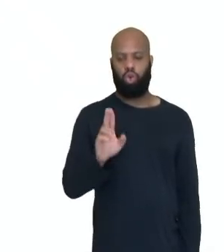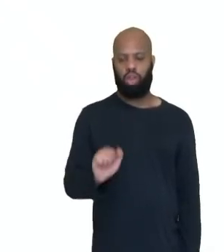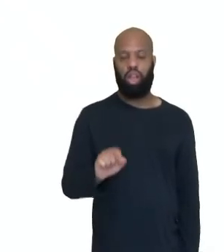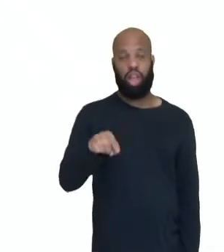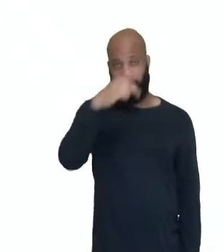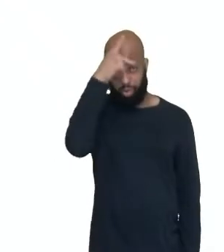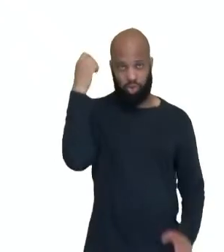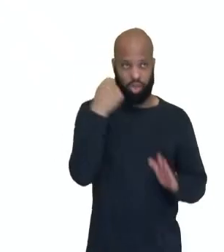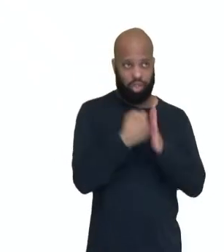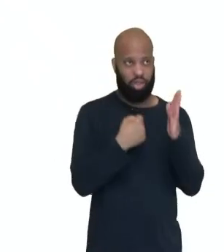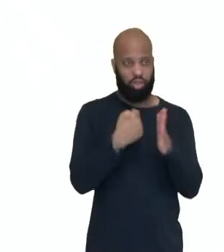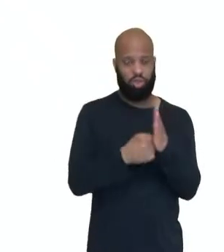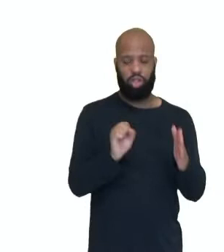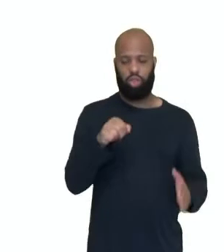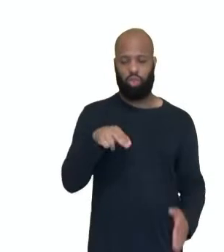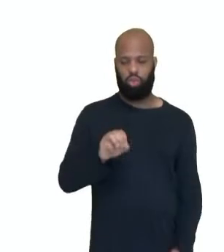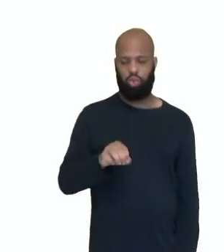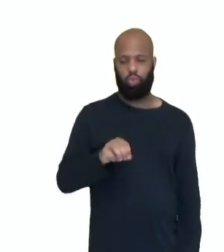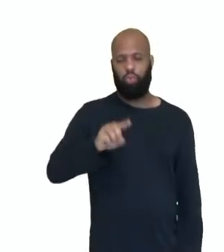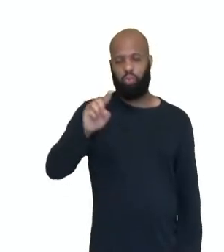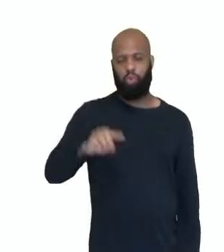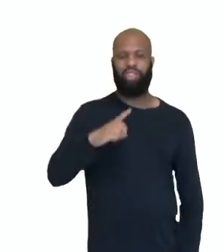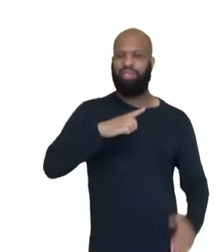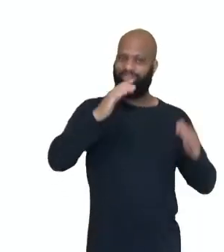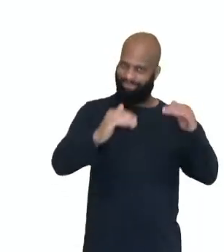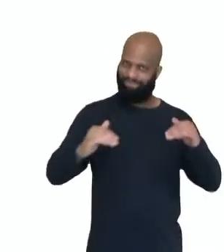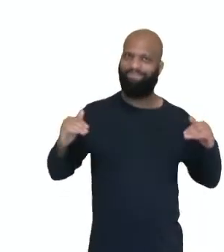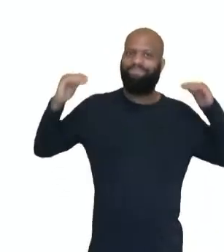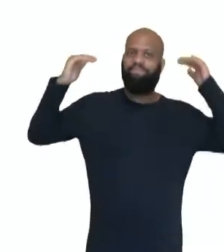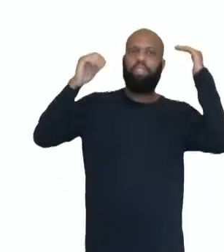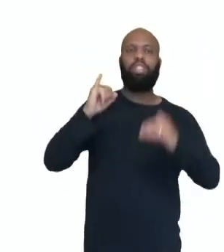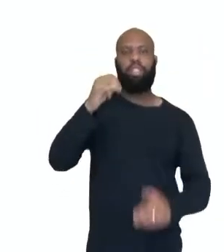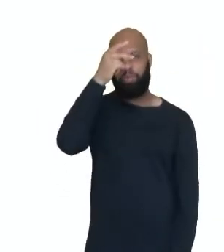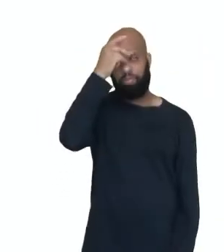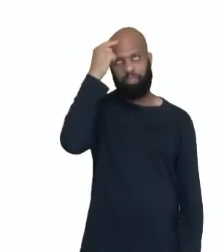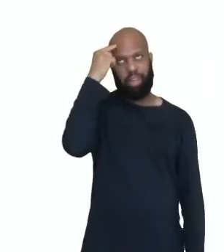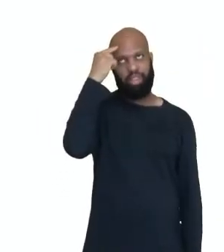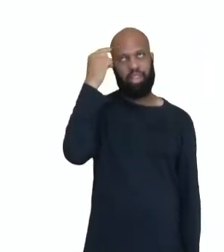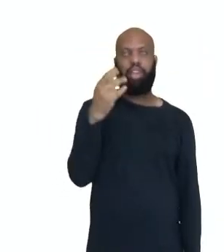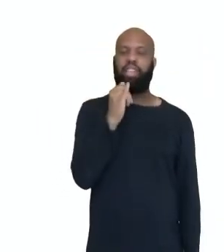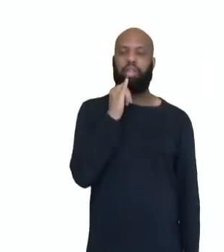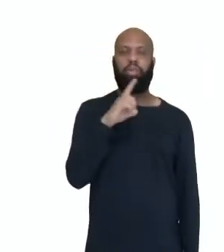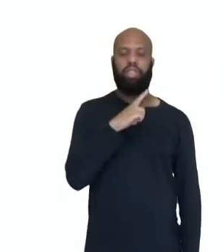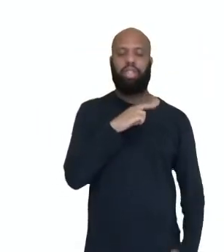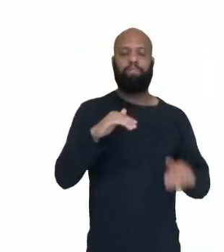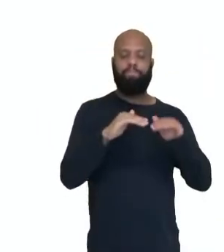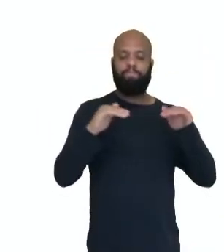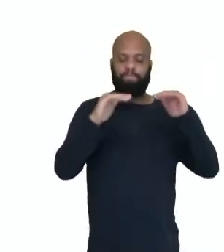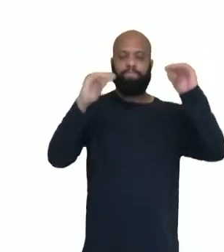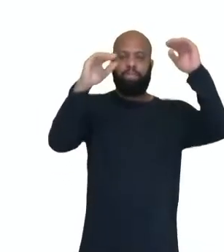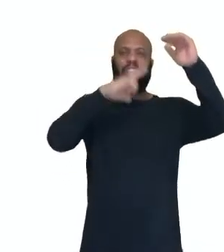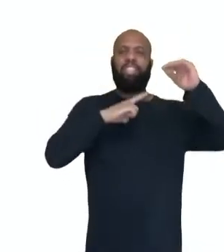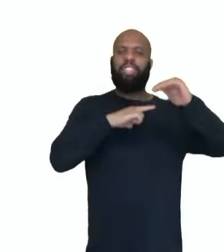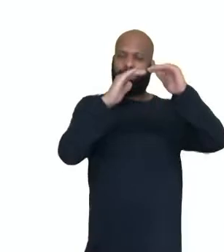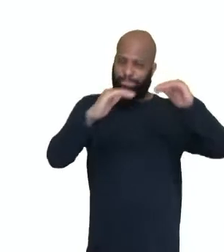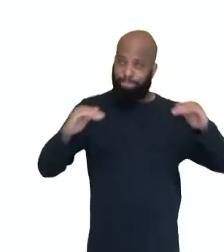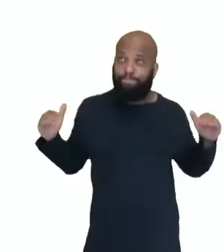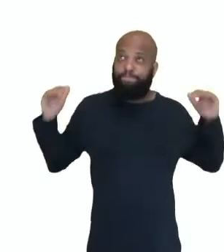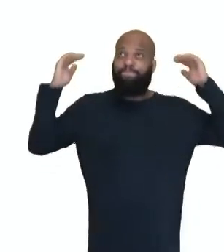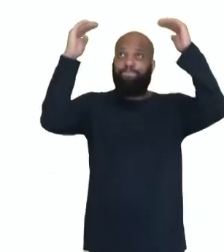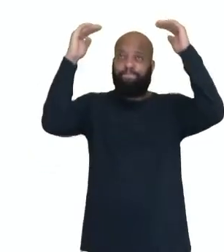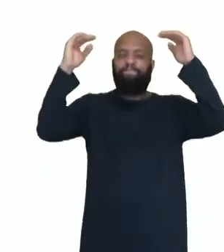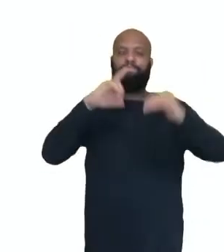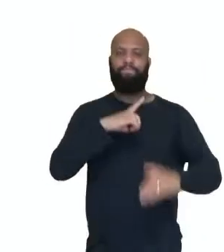de sumô mais graduado. Quando nós pensamos numa pirâmidezinha, então, ele é o que ficaria lá no topo da